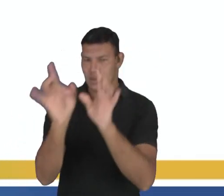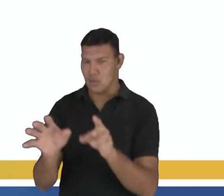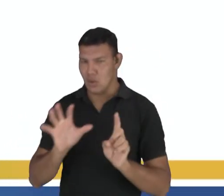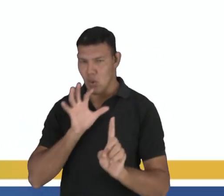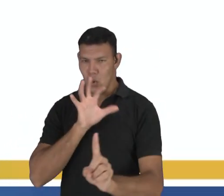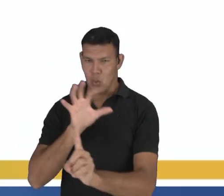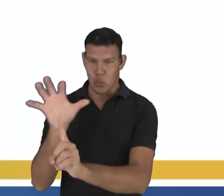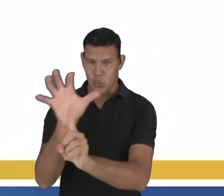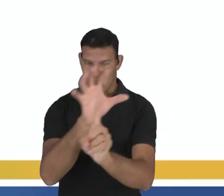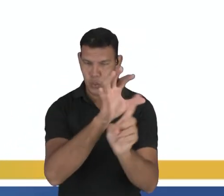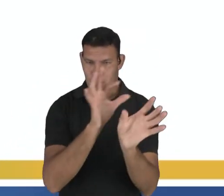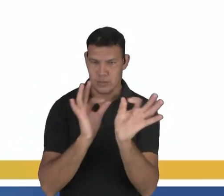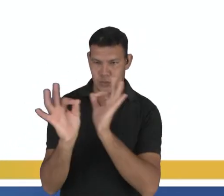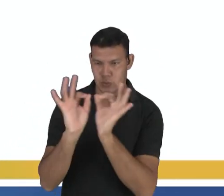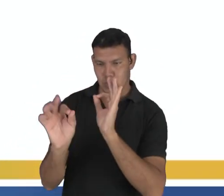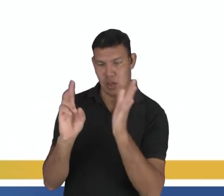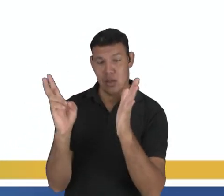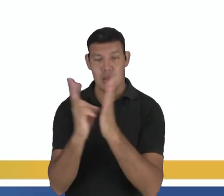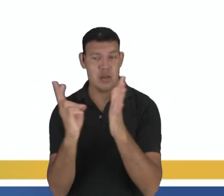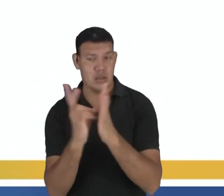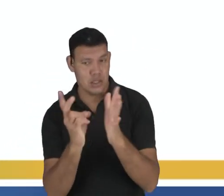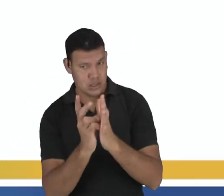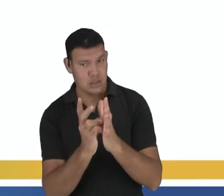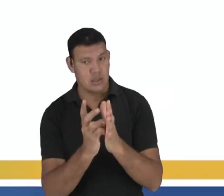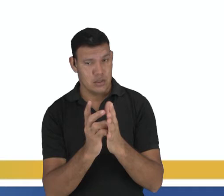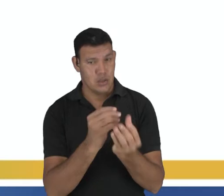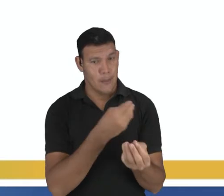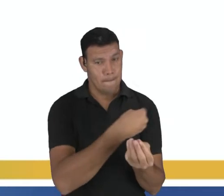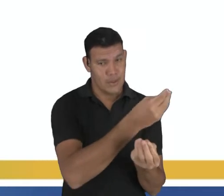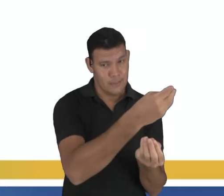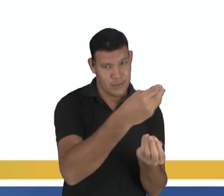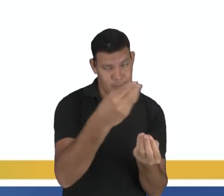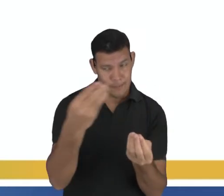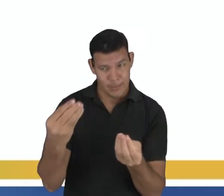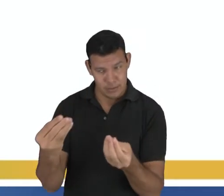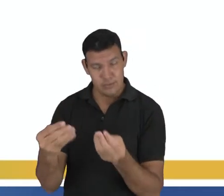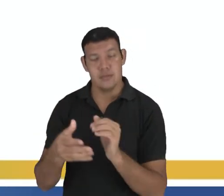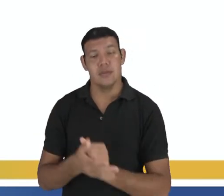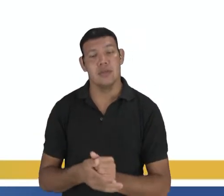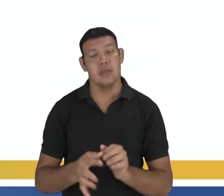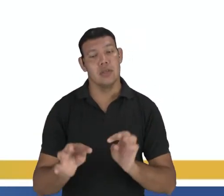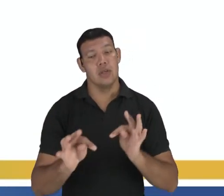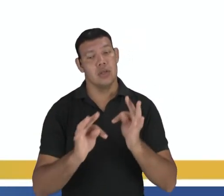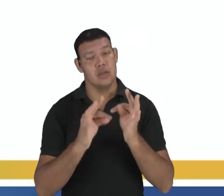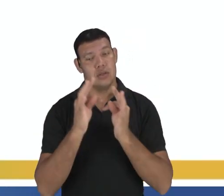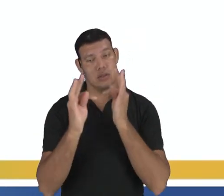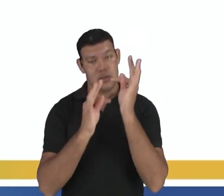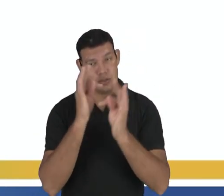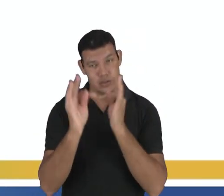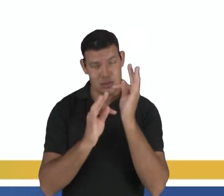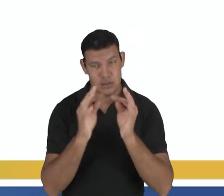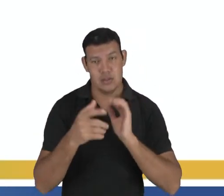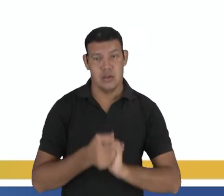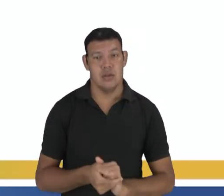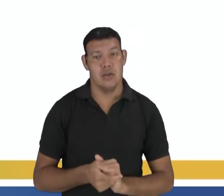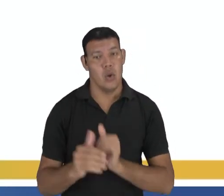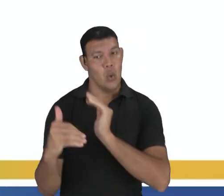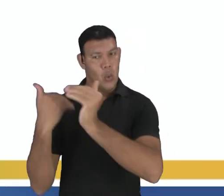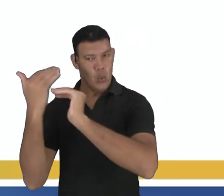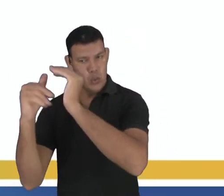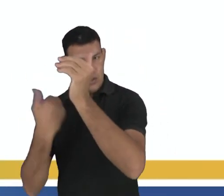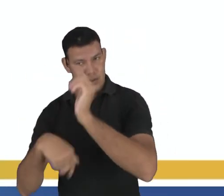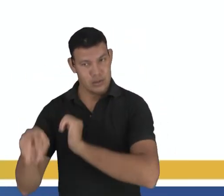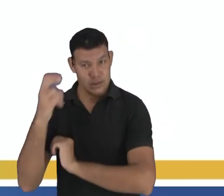influenciam a organização social dos indígenas, sua distribuição demográfica e sua tecnologia, não estamos dizendo que o